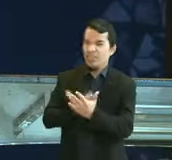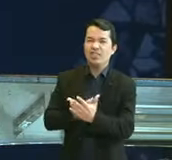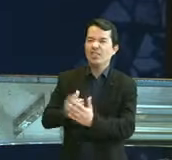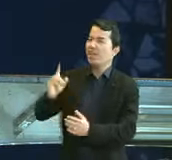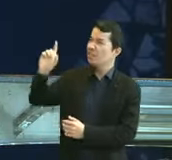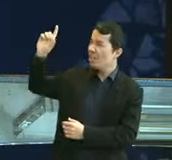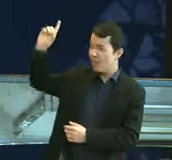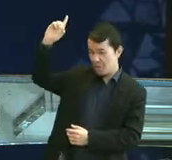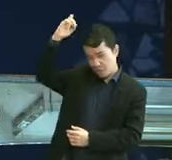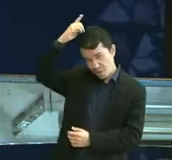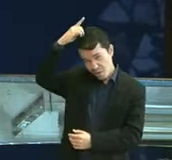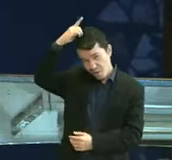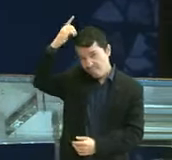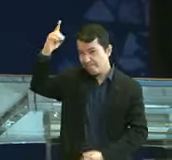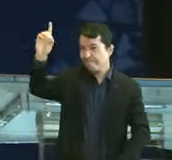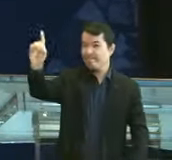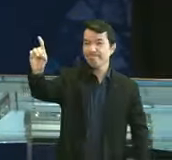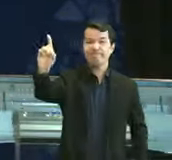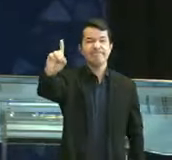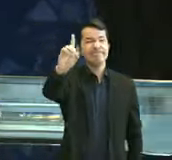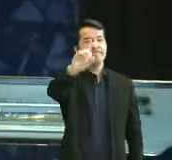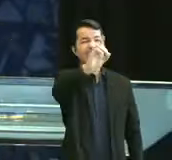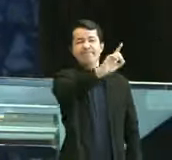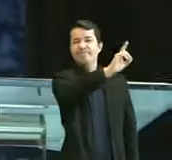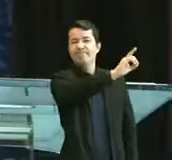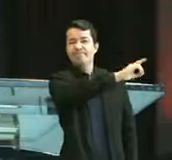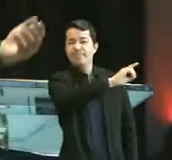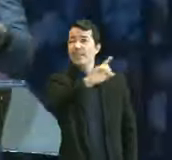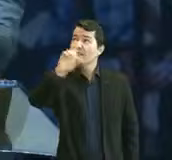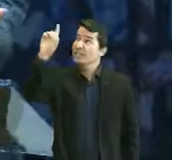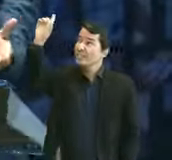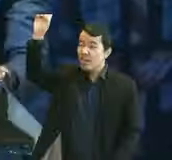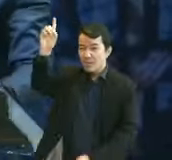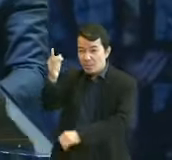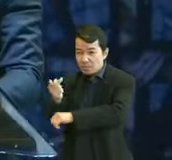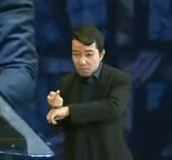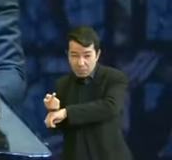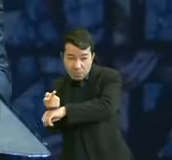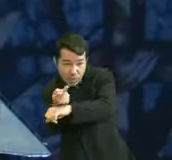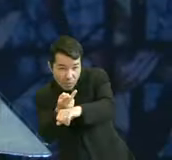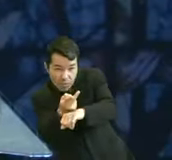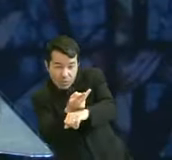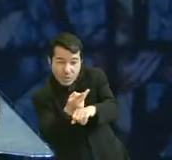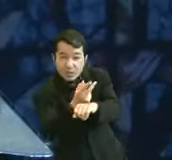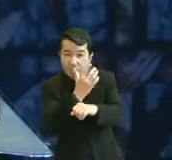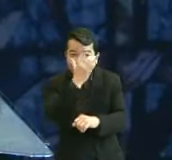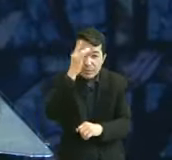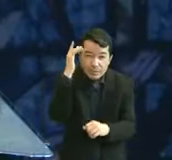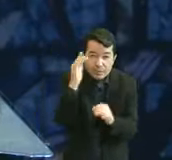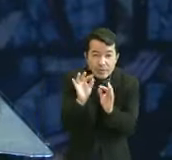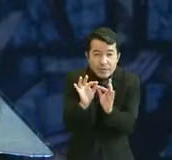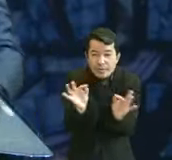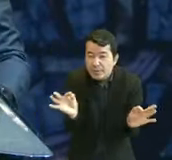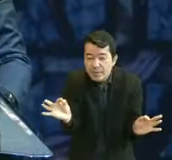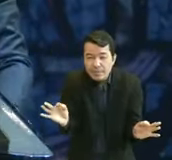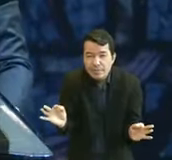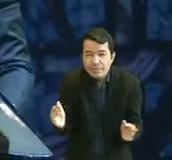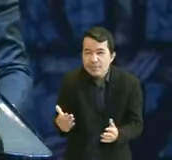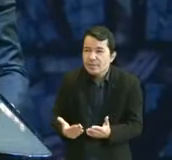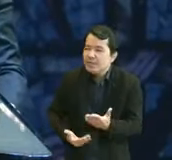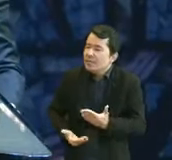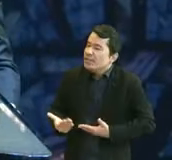nós. Deus está procurando homens humildes que servem às mesas. Que servem às